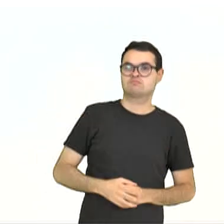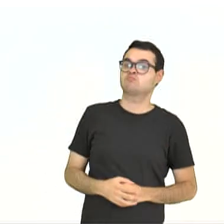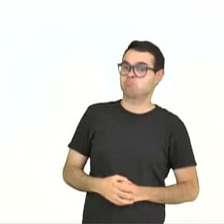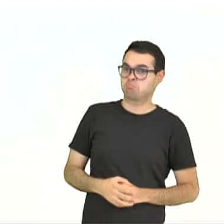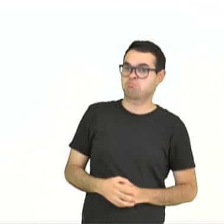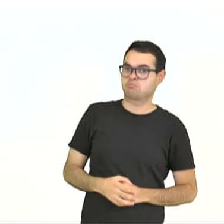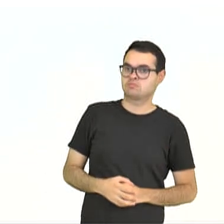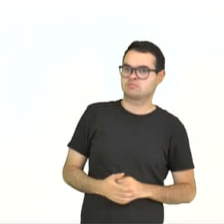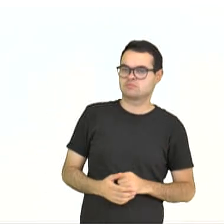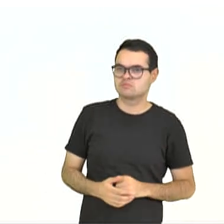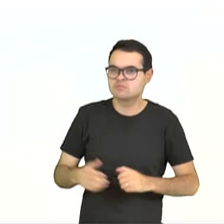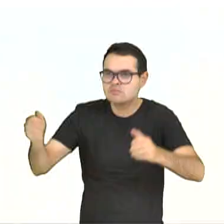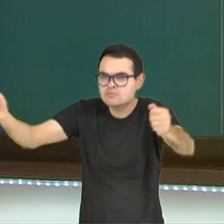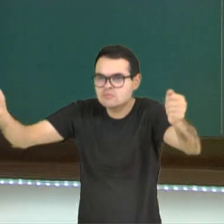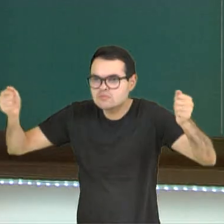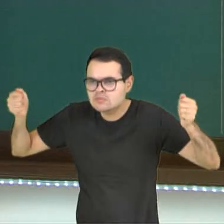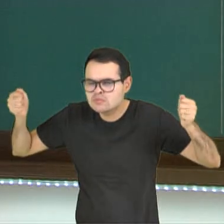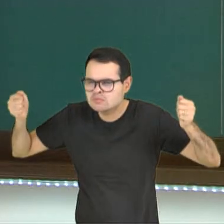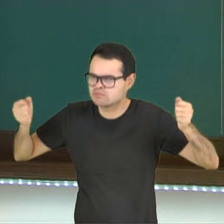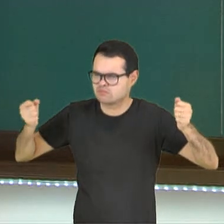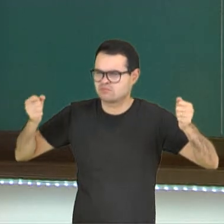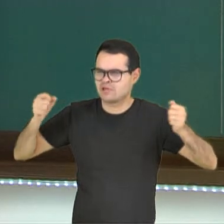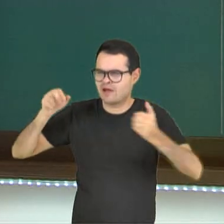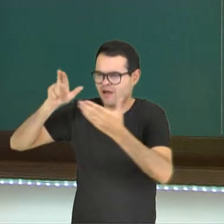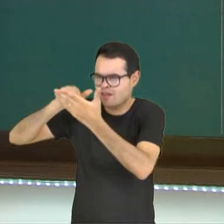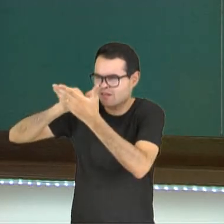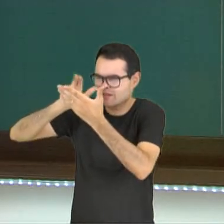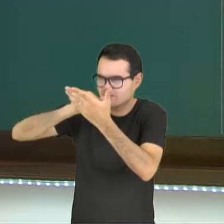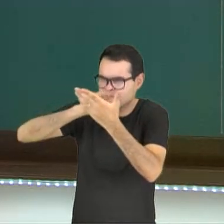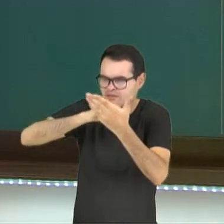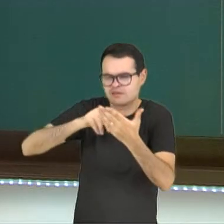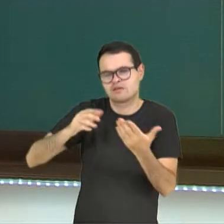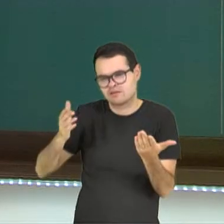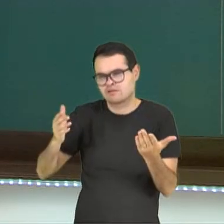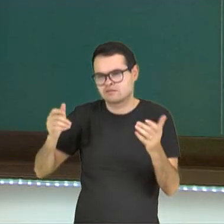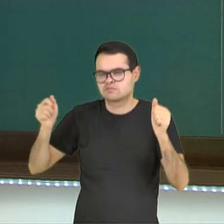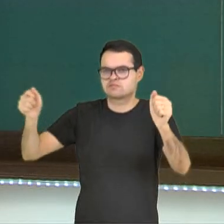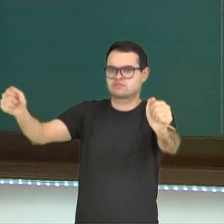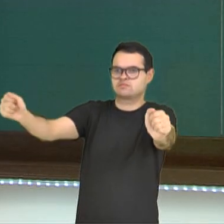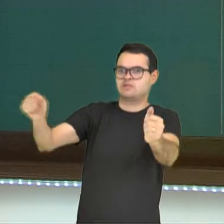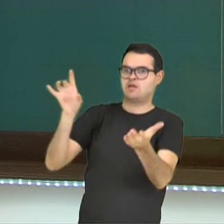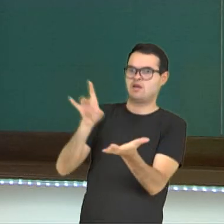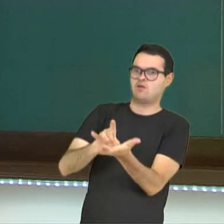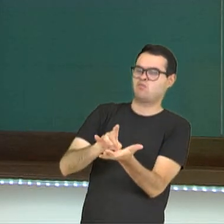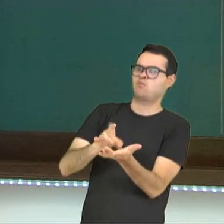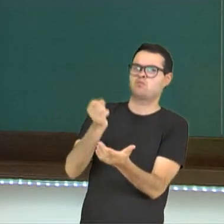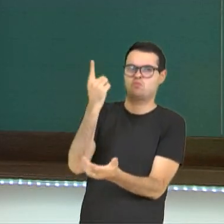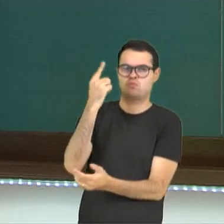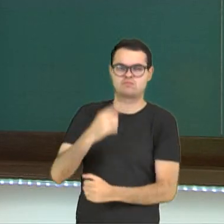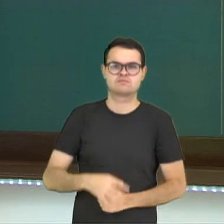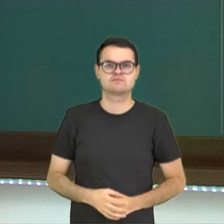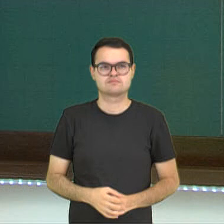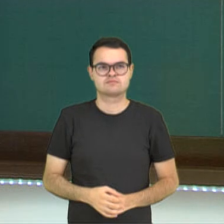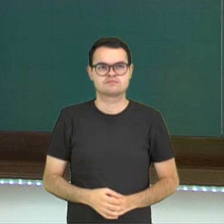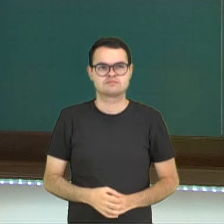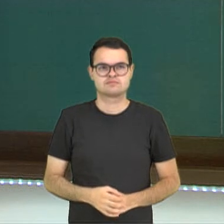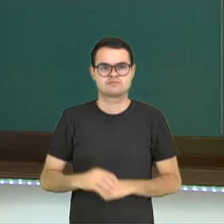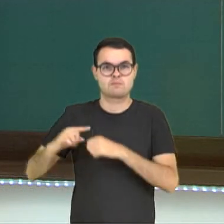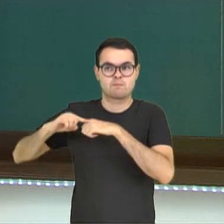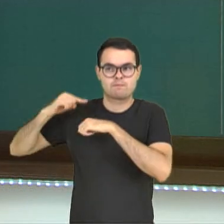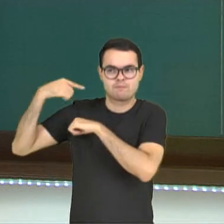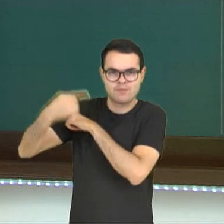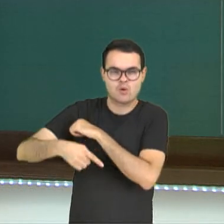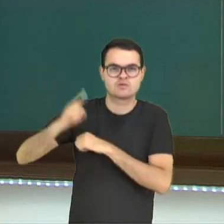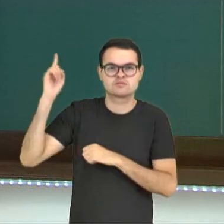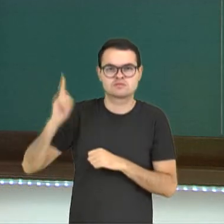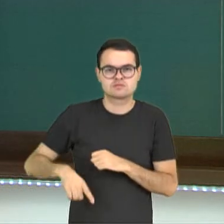pinceladas. De longe, ela dá a impressão do real, por isso o termo. A gente tem o pós-impressionismo, que ela começa